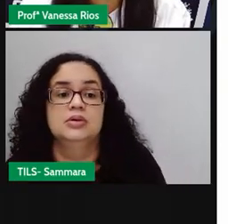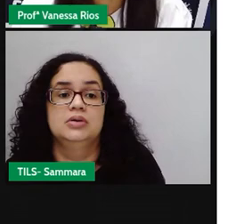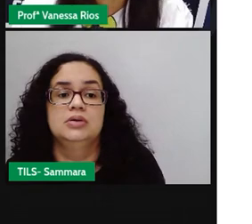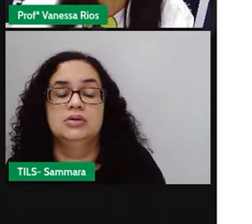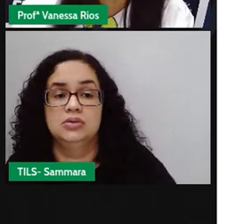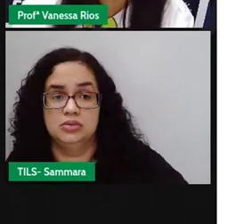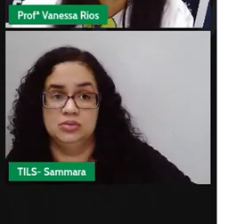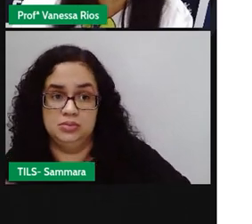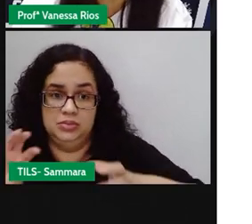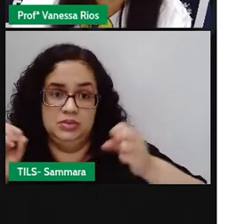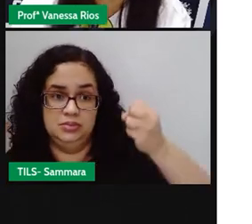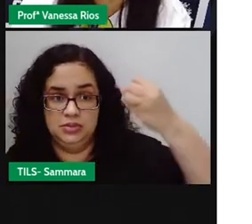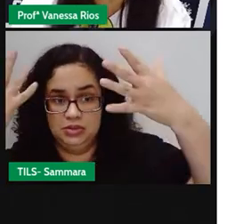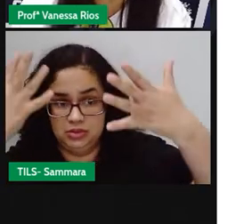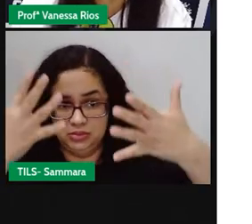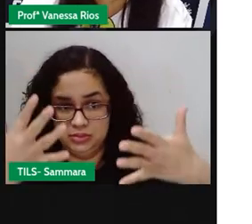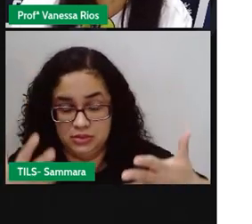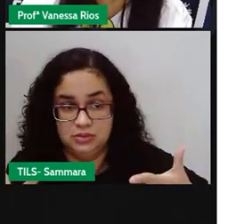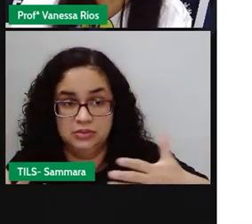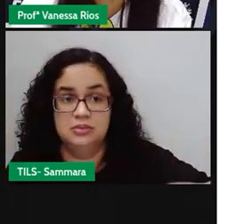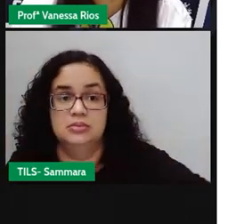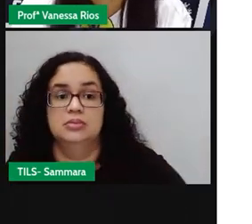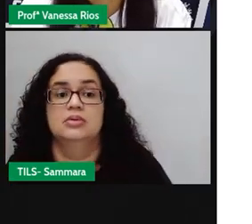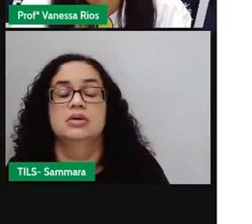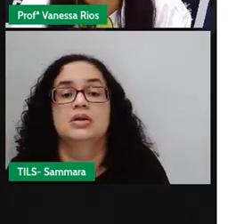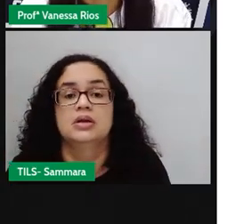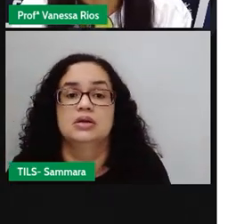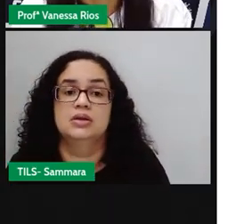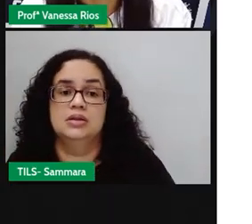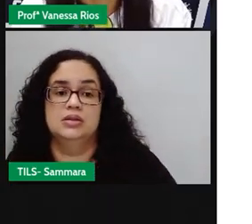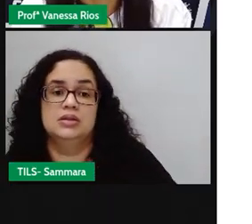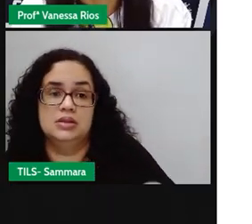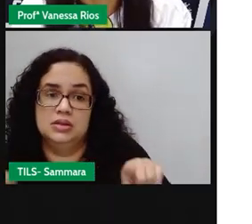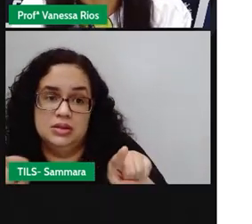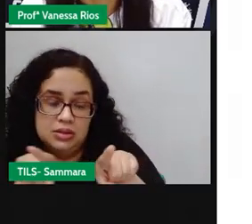a explicação para o surgimento de algo e também